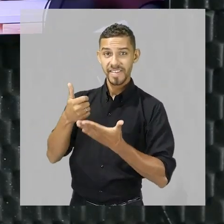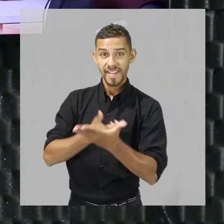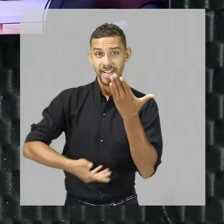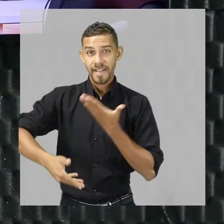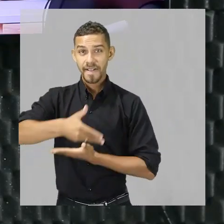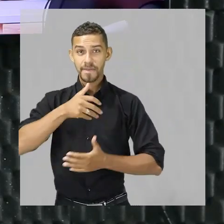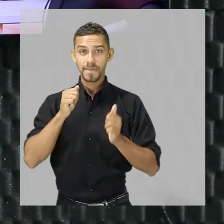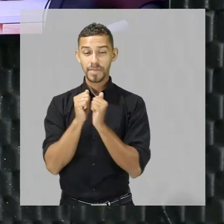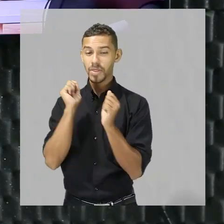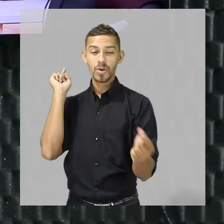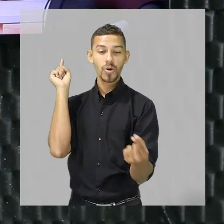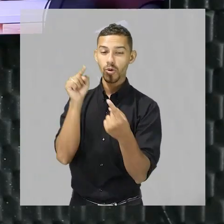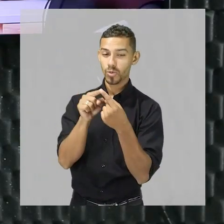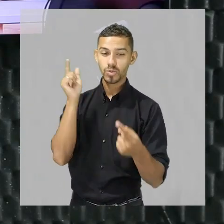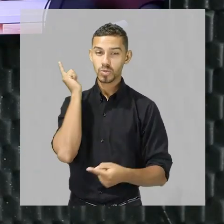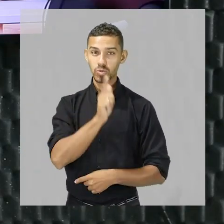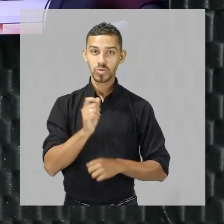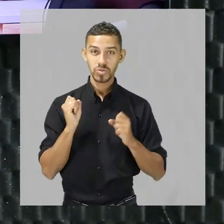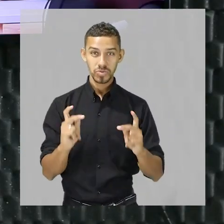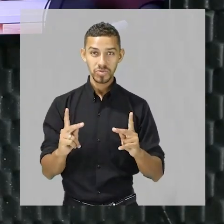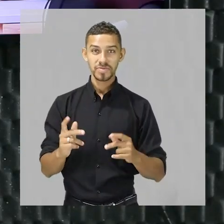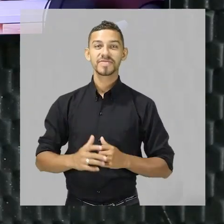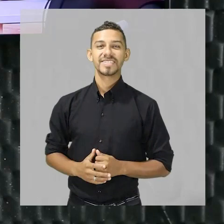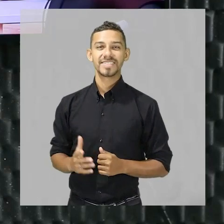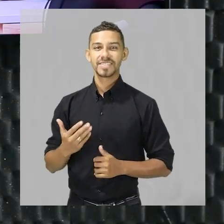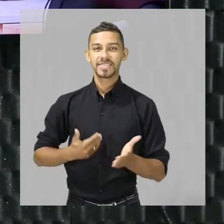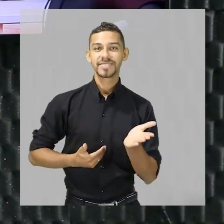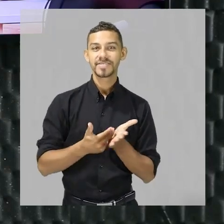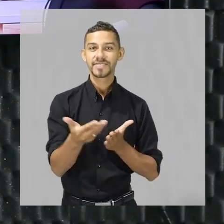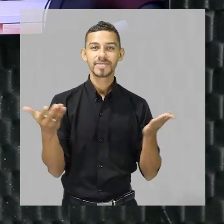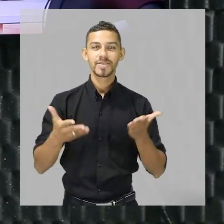tá certo, a buscar esse teu objetivo. Então, para a gente começar,